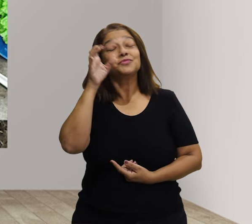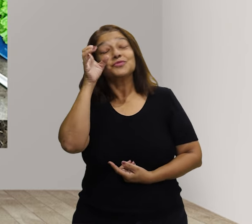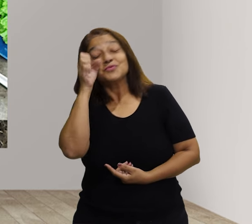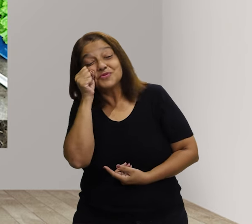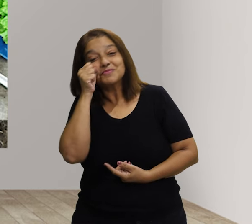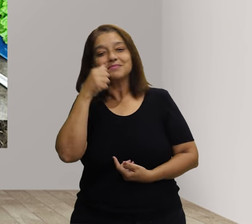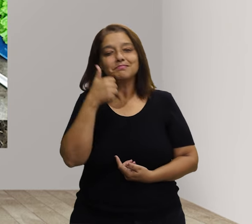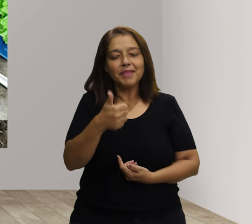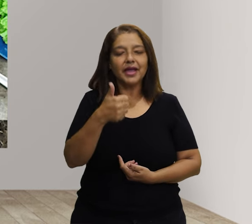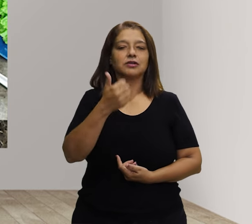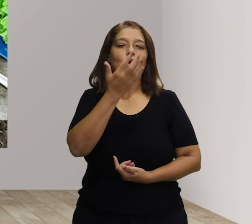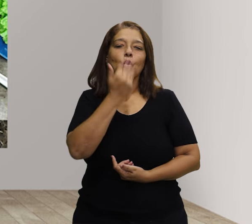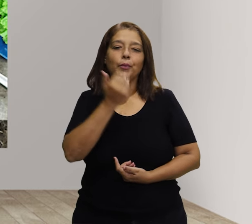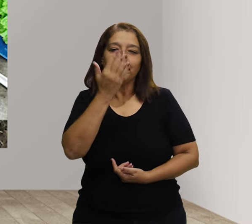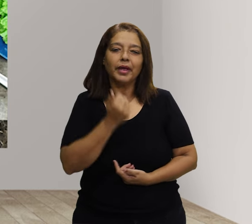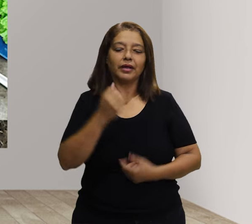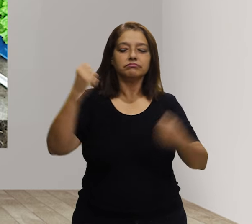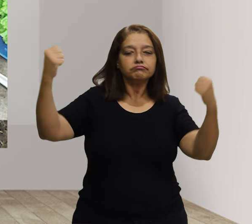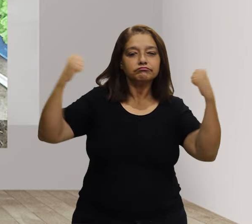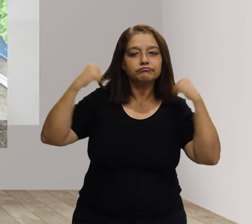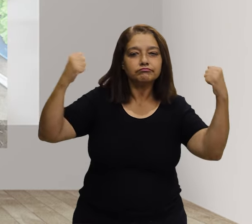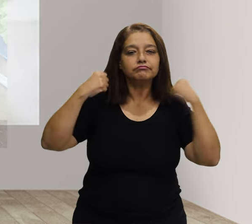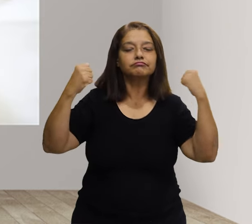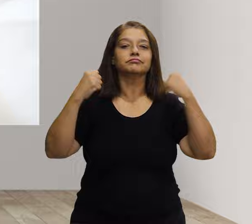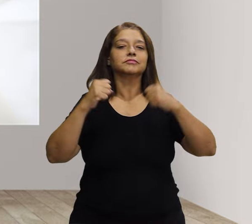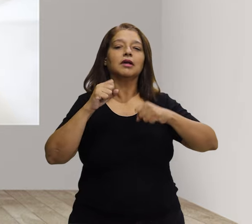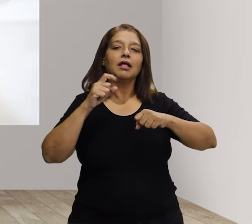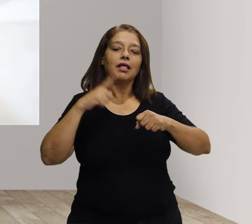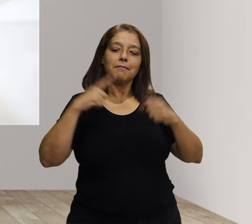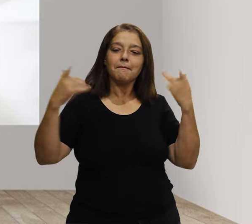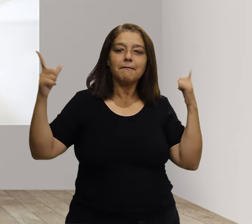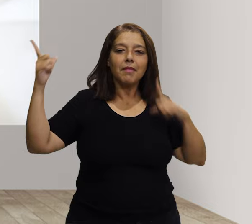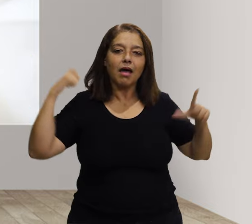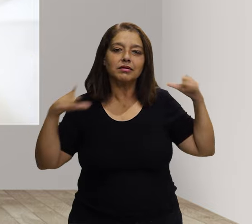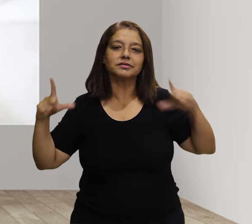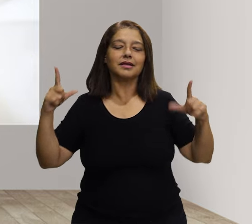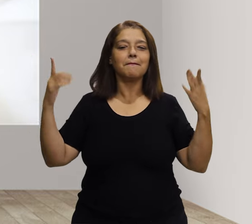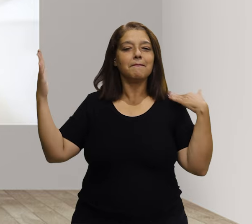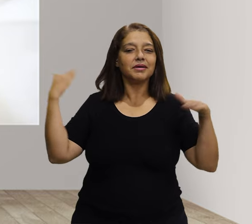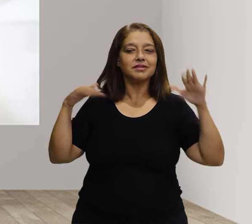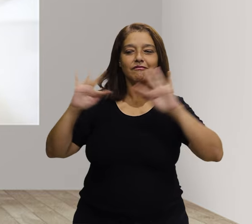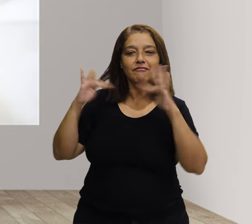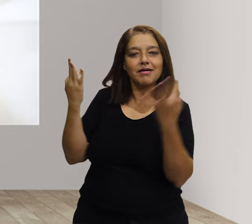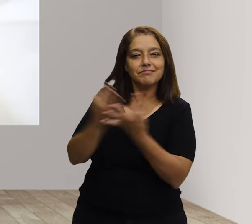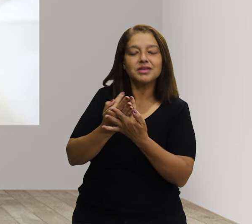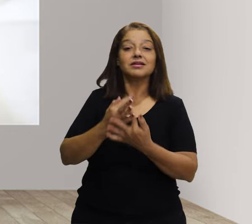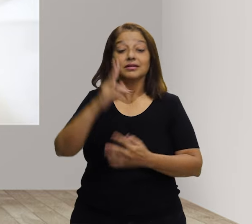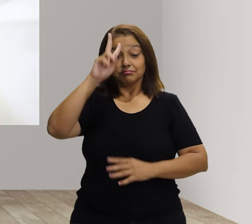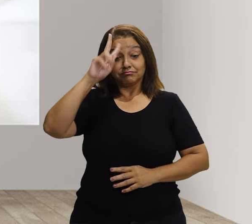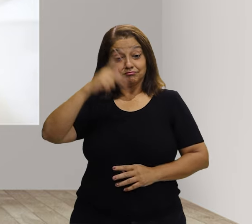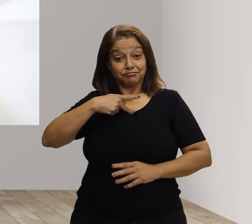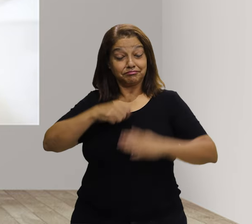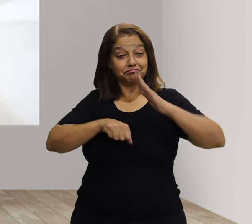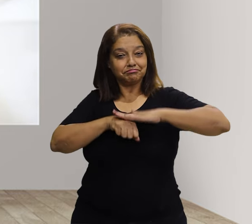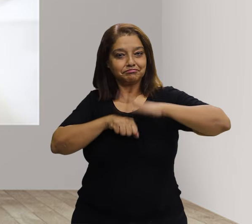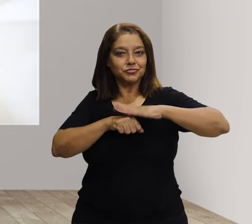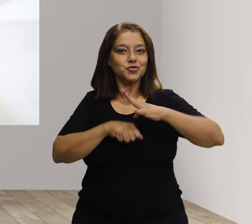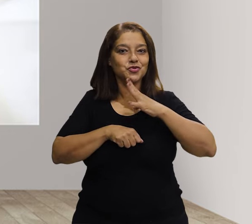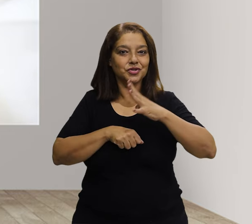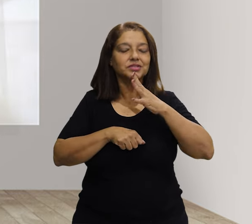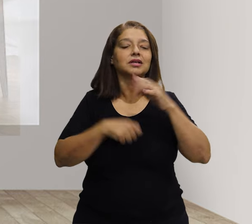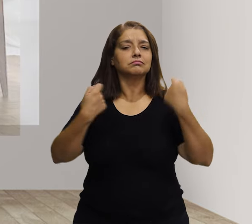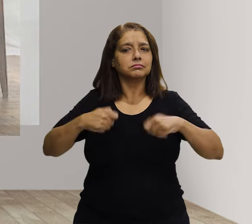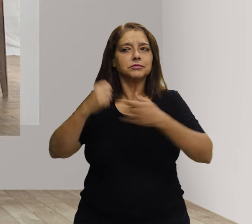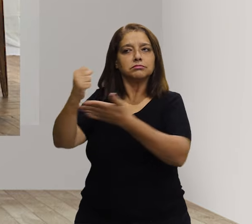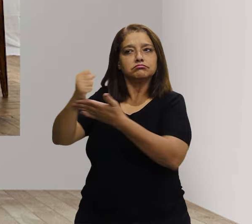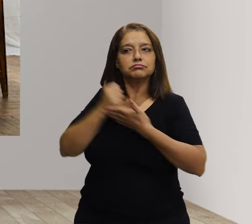física, reservar tempo para lazer e conhecer a si mesmo, é importante contar com apoio médico e psicológico para